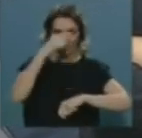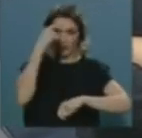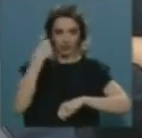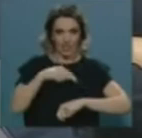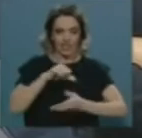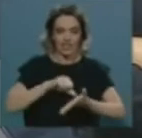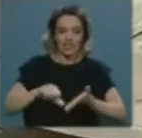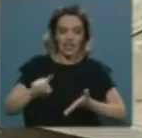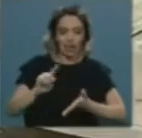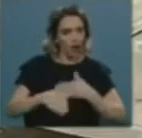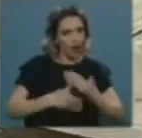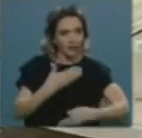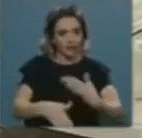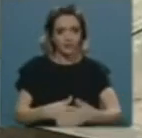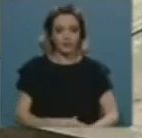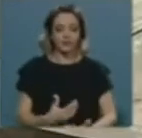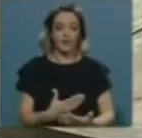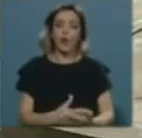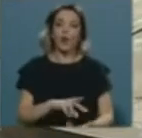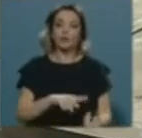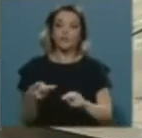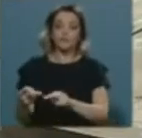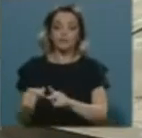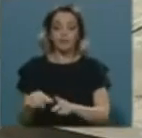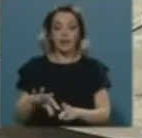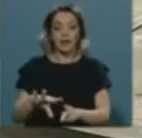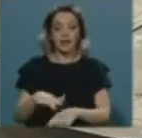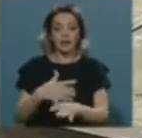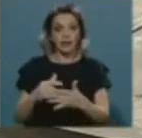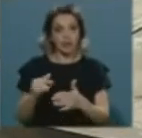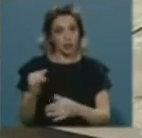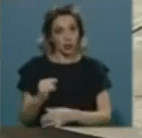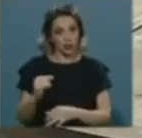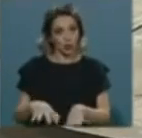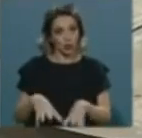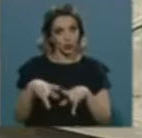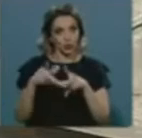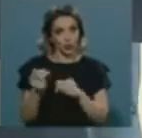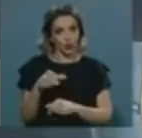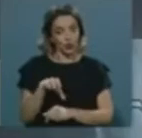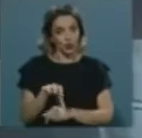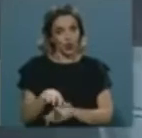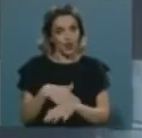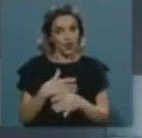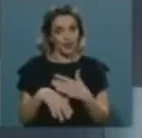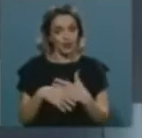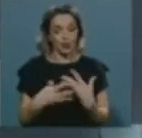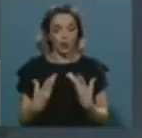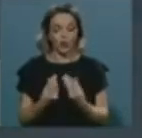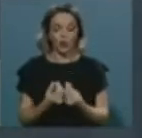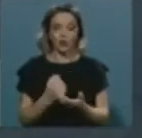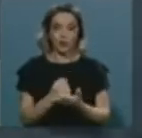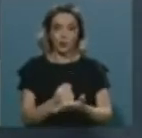chão e andar para a frente. O destacamento será feito através do Instituto de Desenvolvimento Regional. A juntar a este